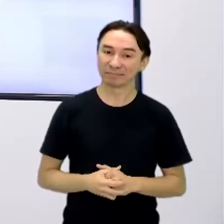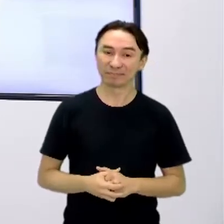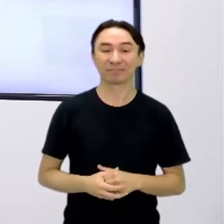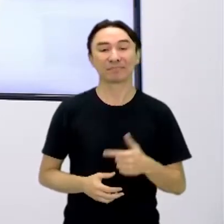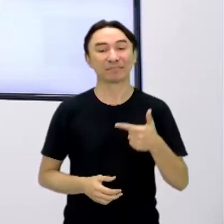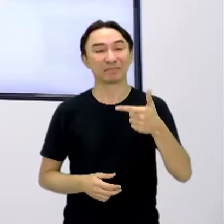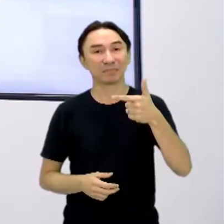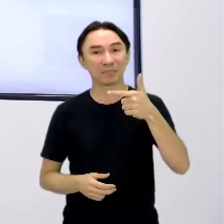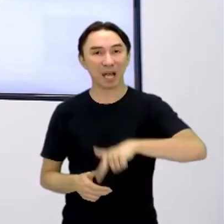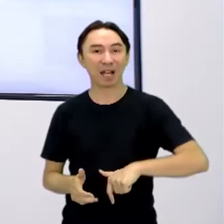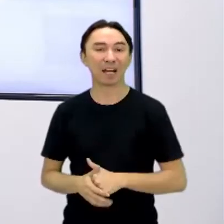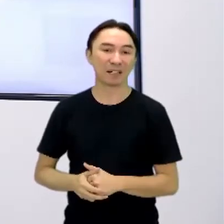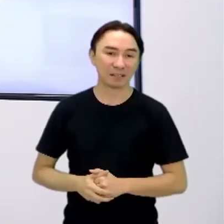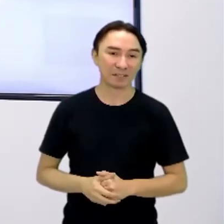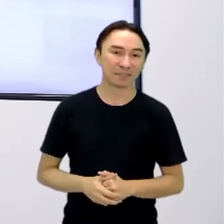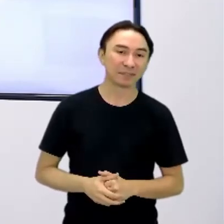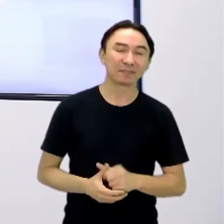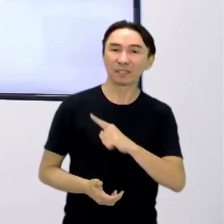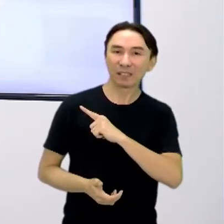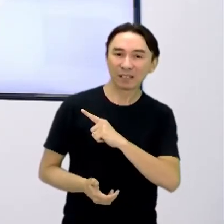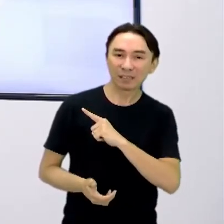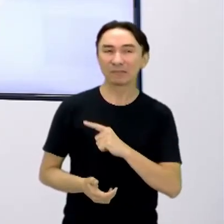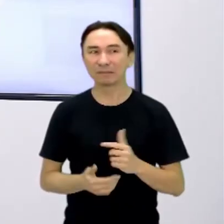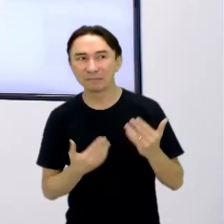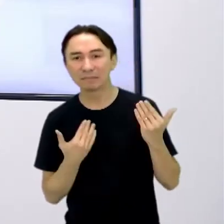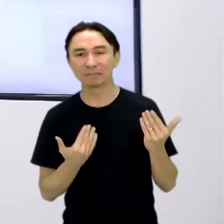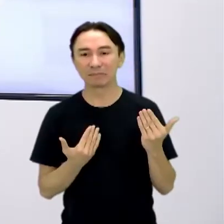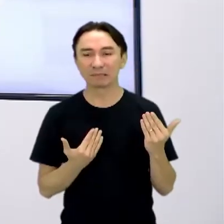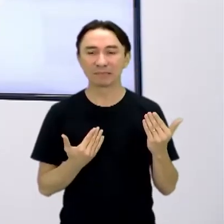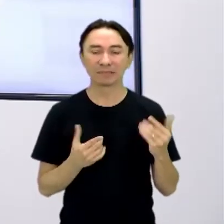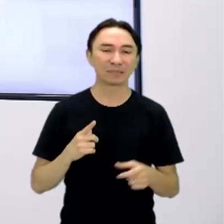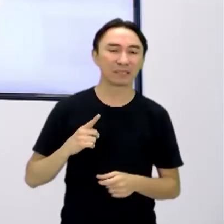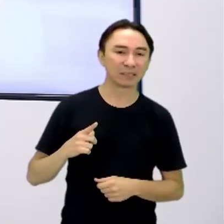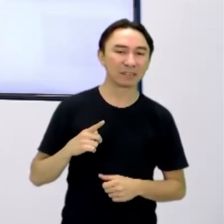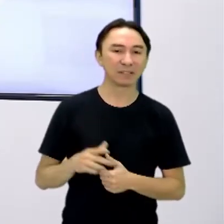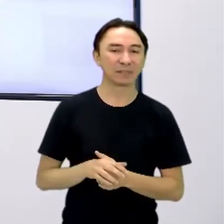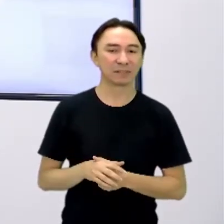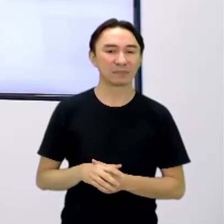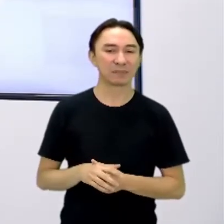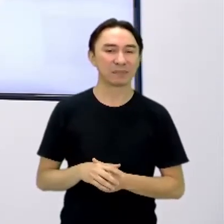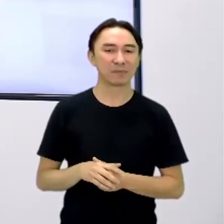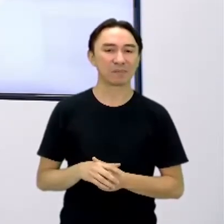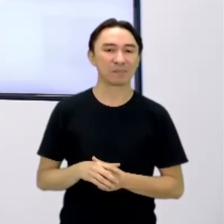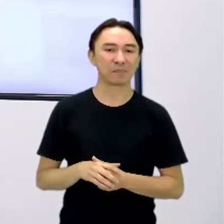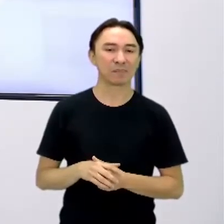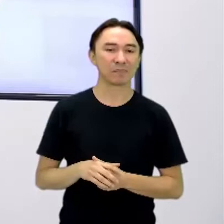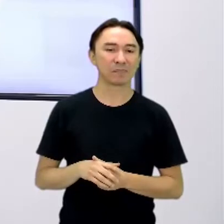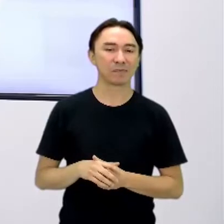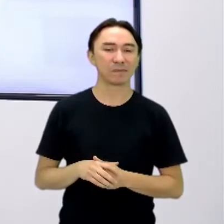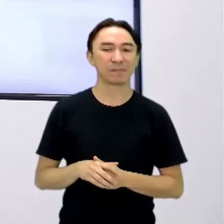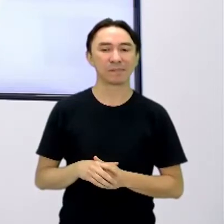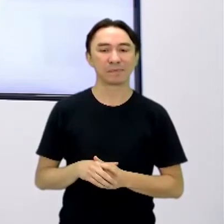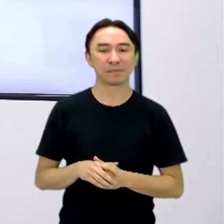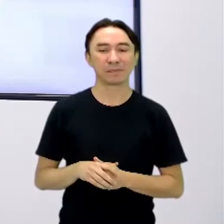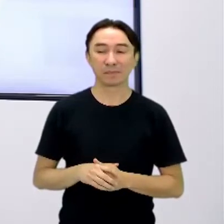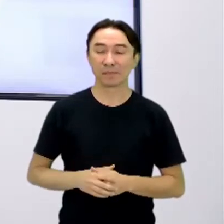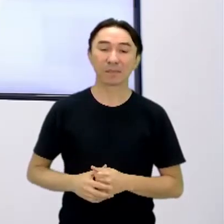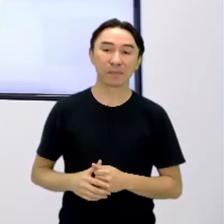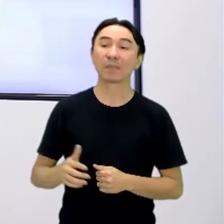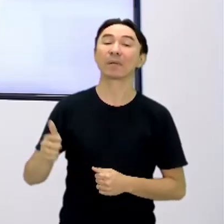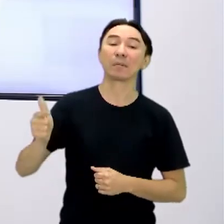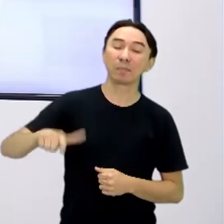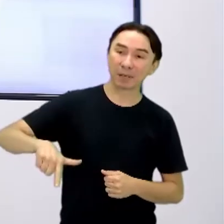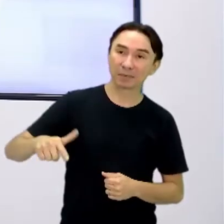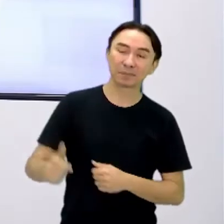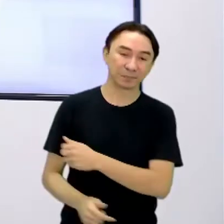se tem alguma dúvida. Então, os outros alunos que estão